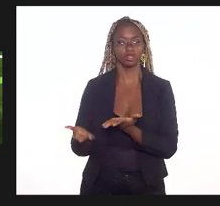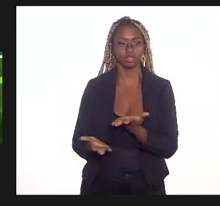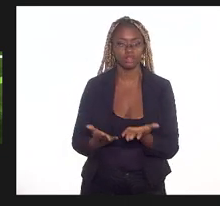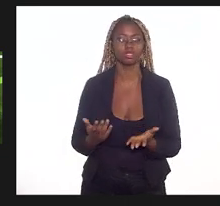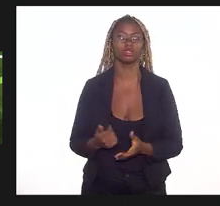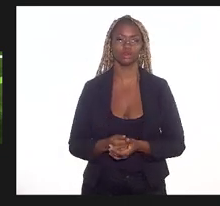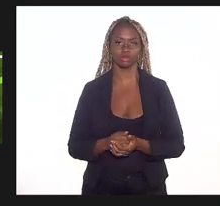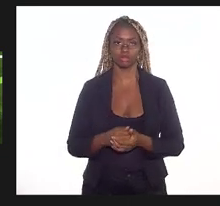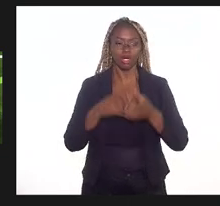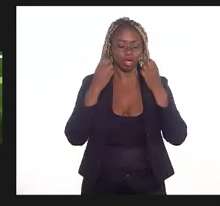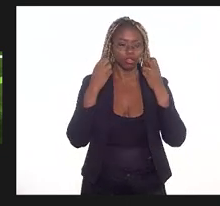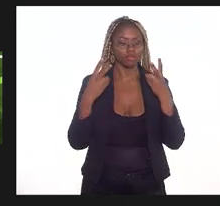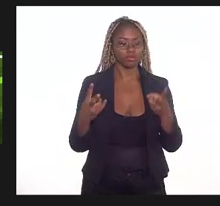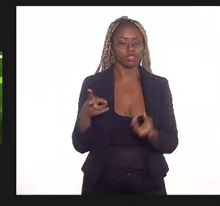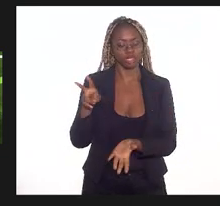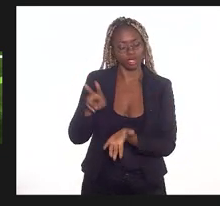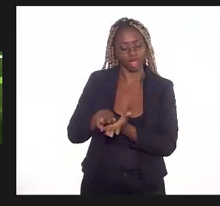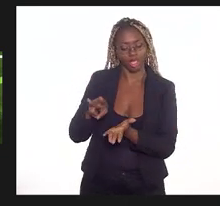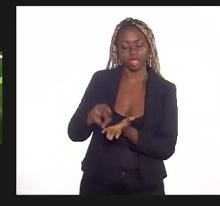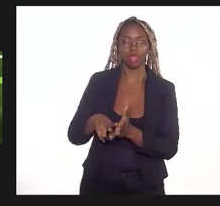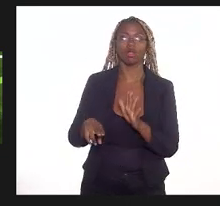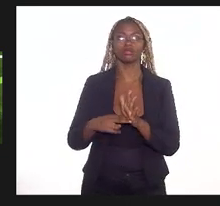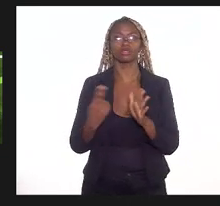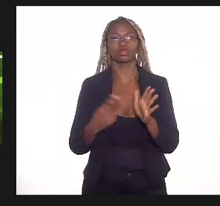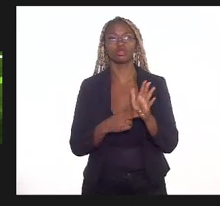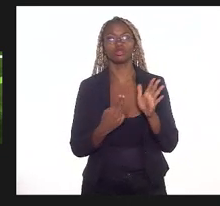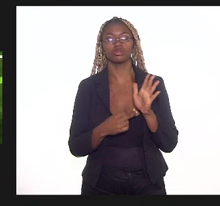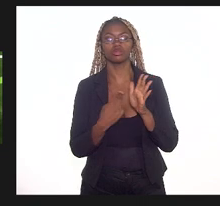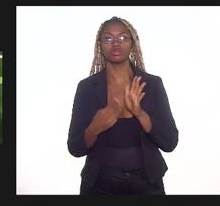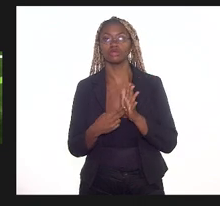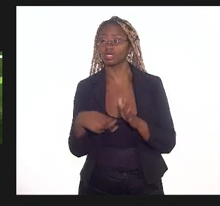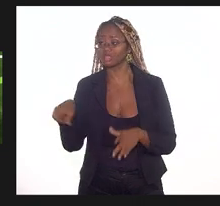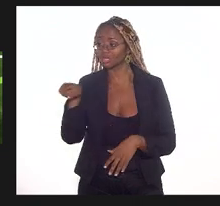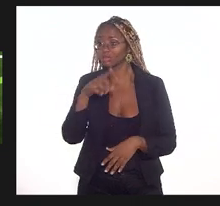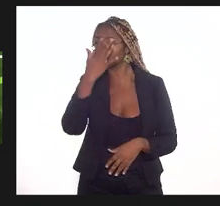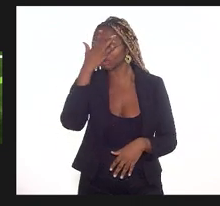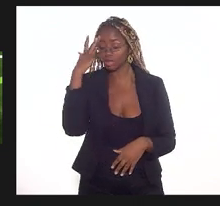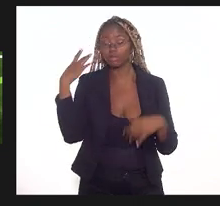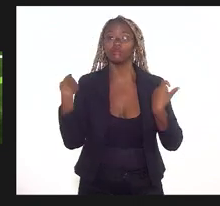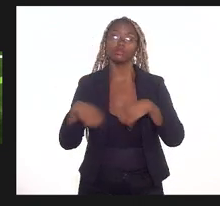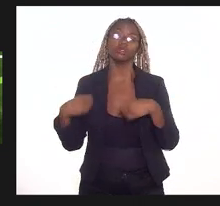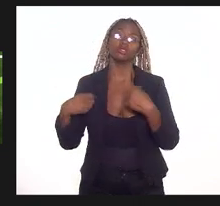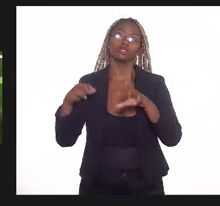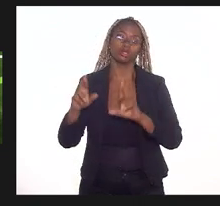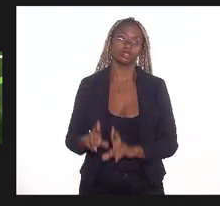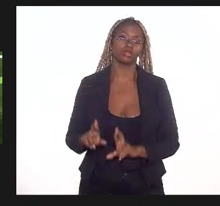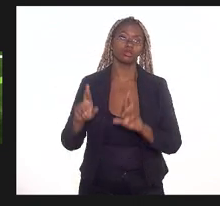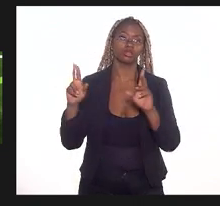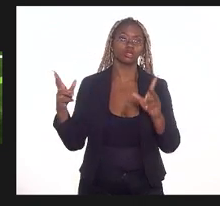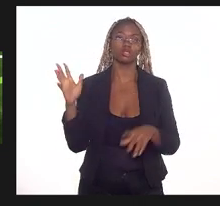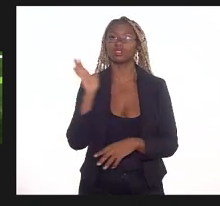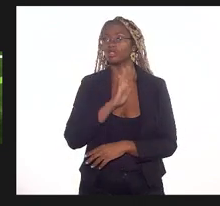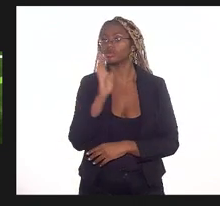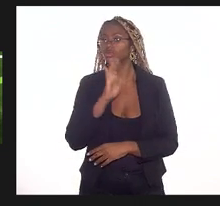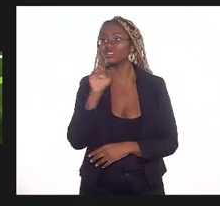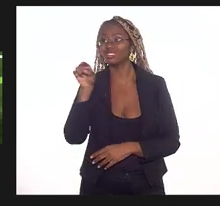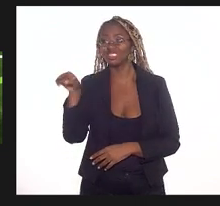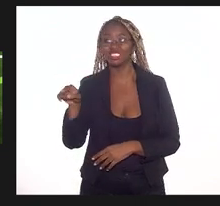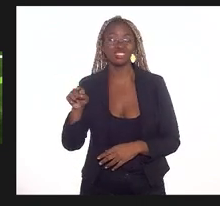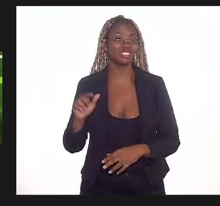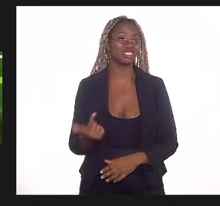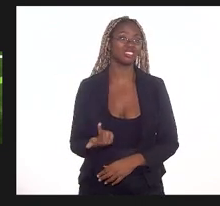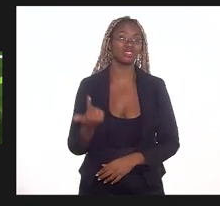demandar internação, quando demandar cirurgia, os pacientes de fato precisam de uma atenção diferenciada, a urgência para eles é outra,